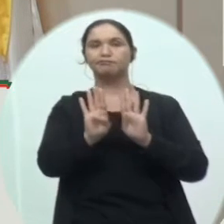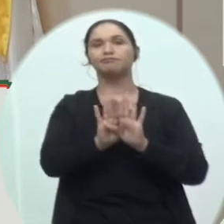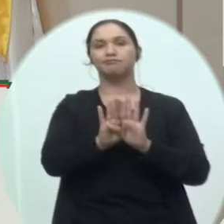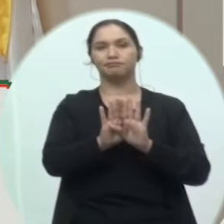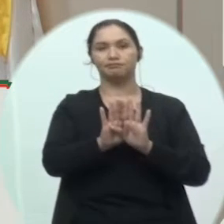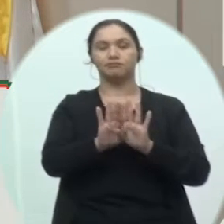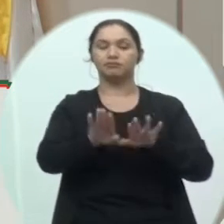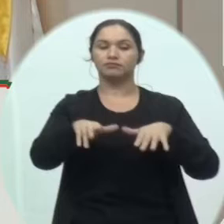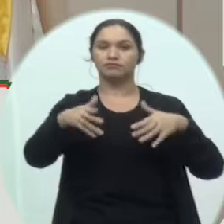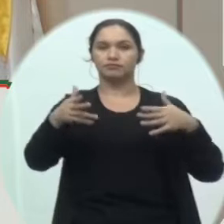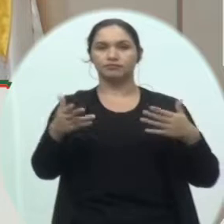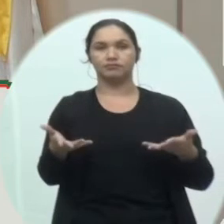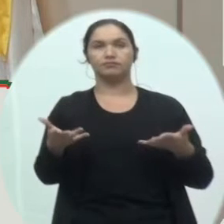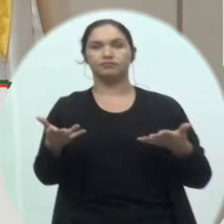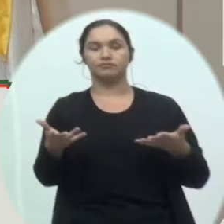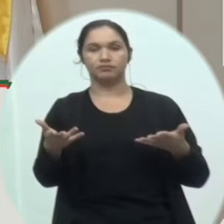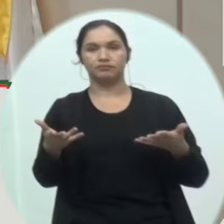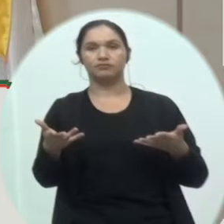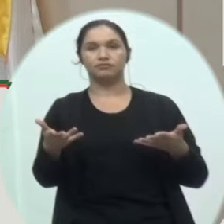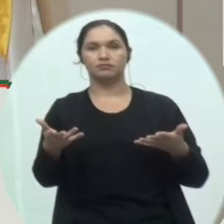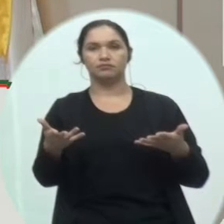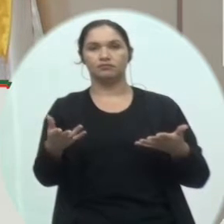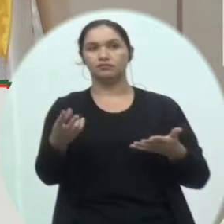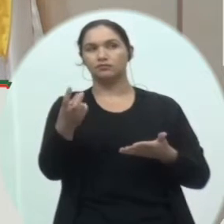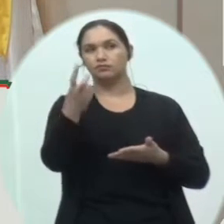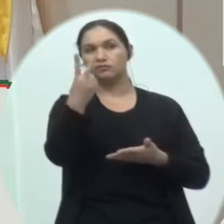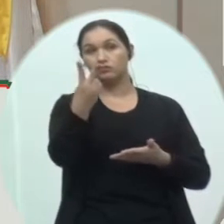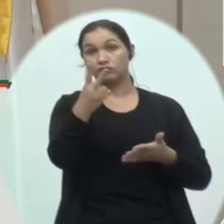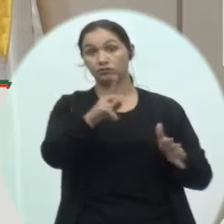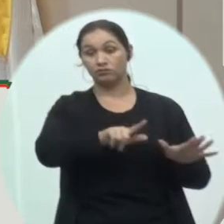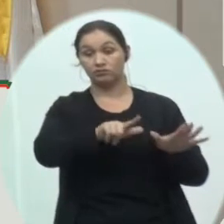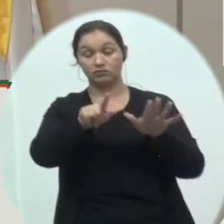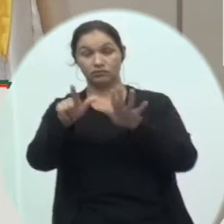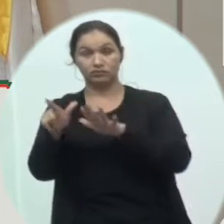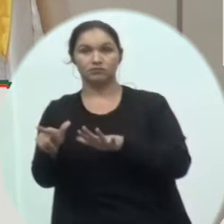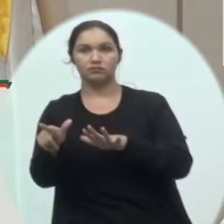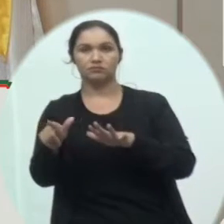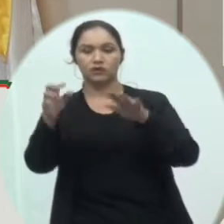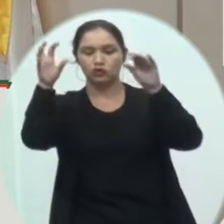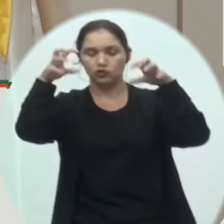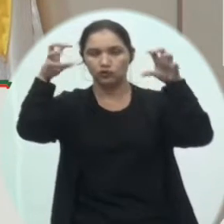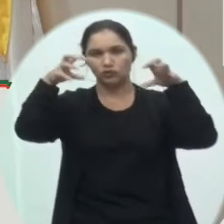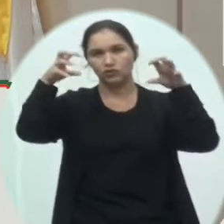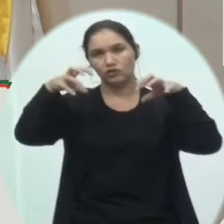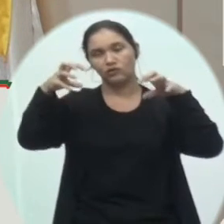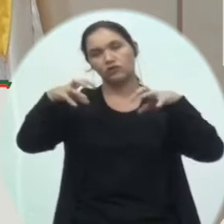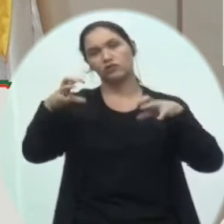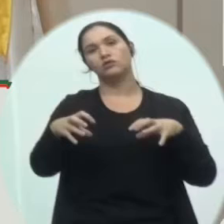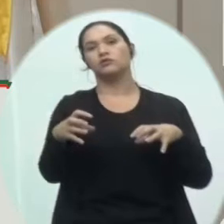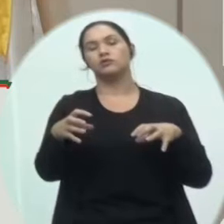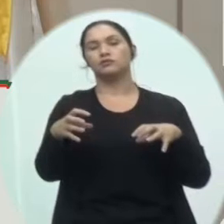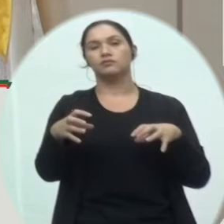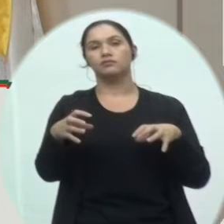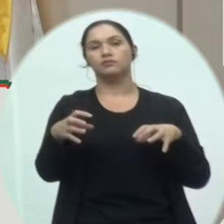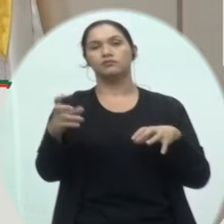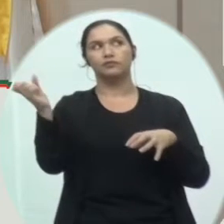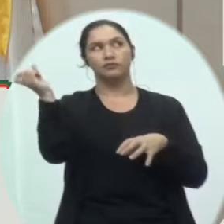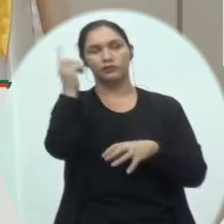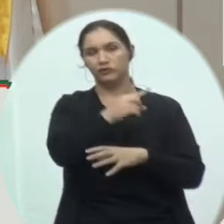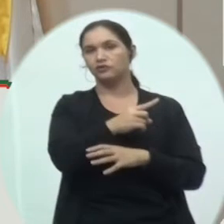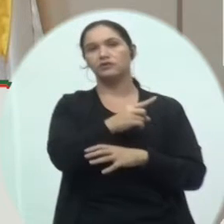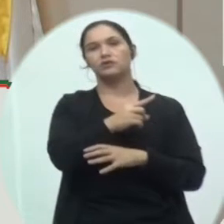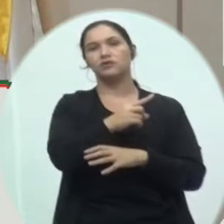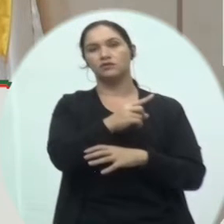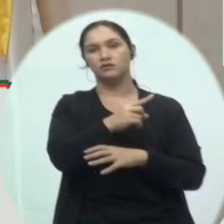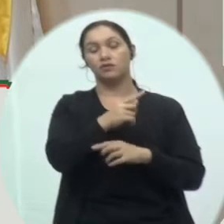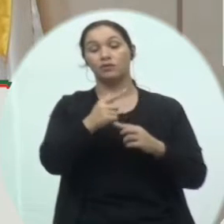deram, principalmente nessas últimas duas semanas, aí foram chuvas torrenciais, chuvas muito